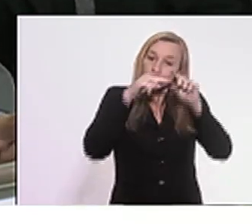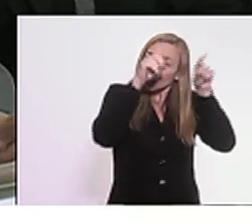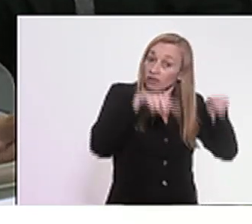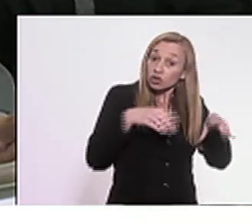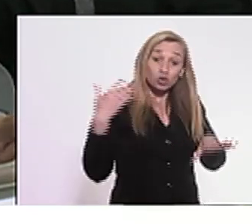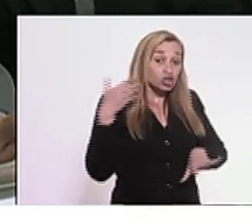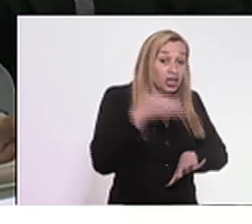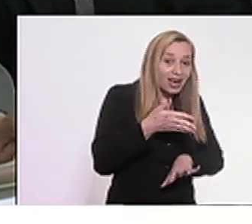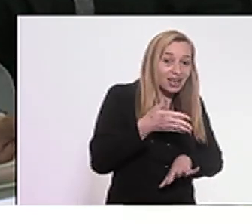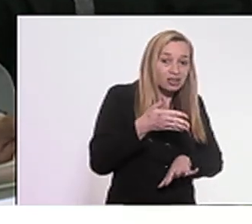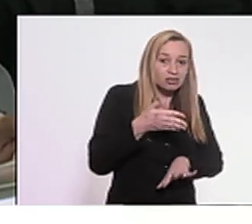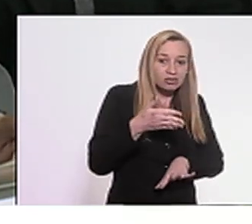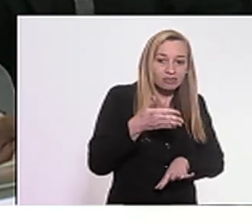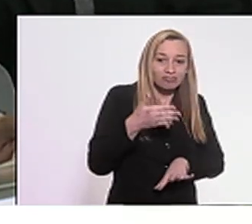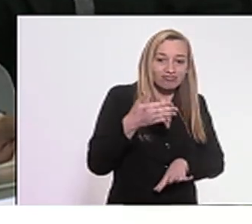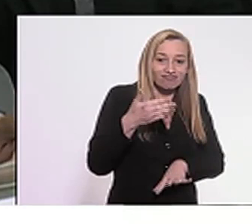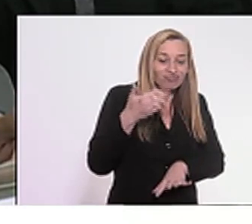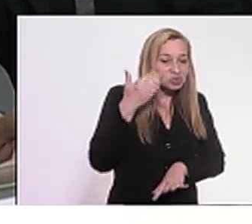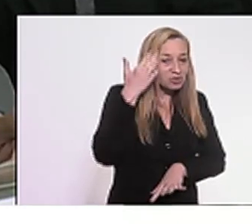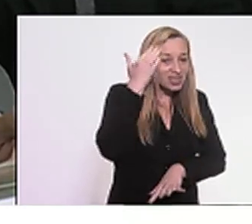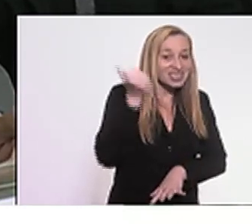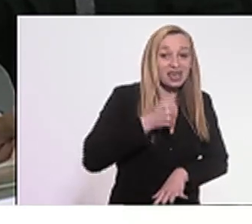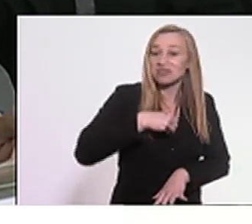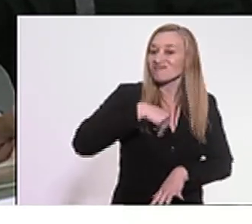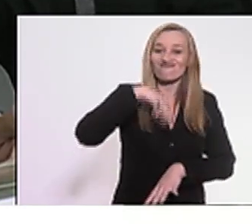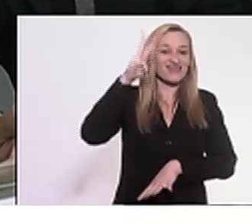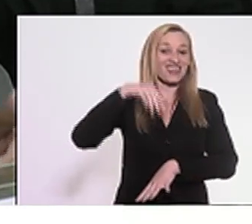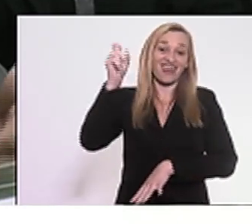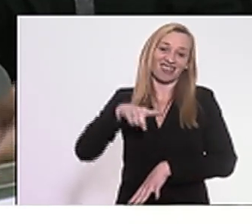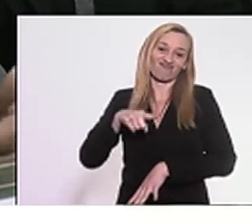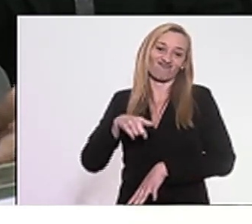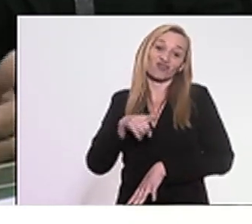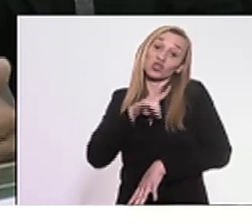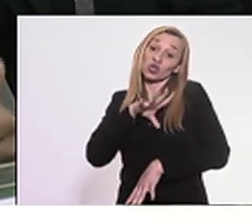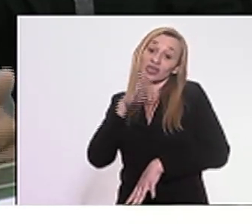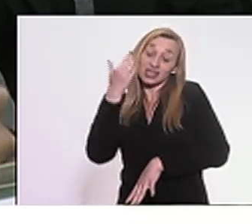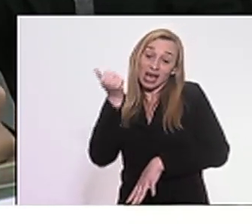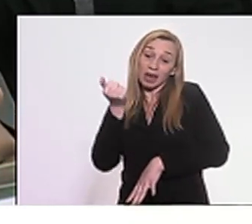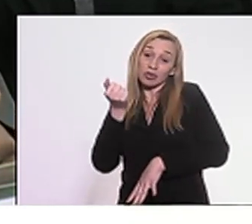a gente não vai saber quem é, mas a gente vai ter ciência do fato, para a